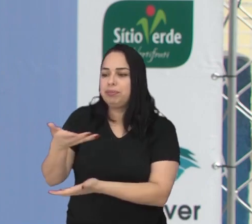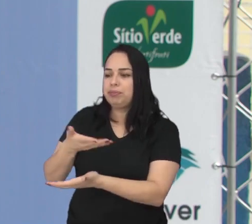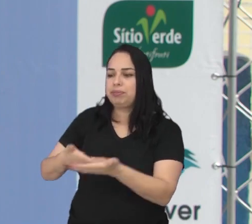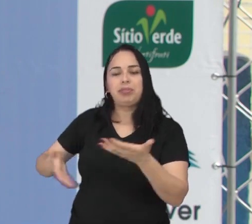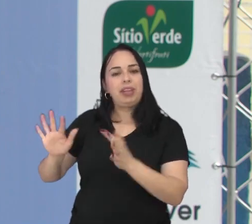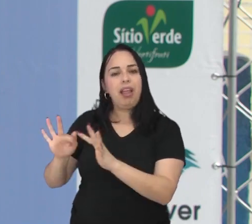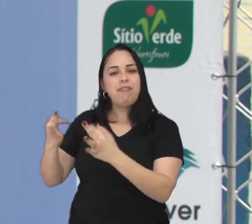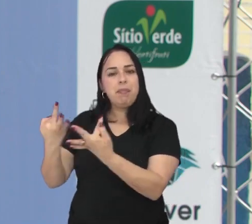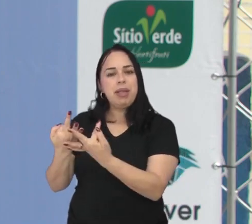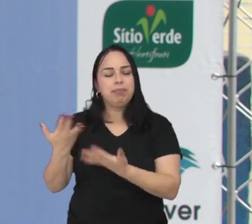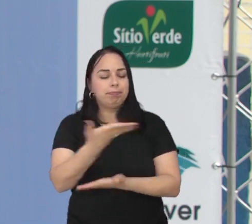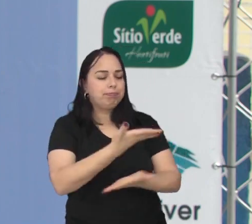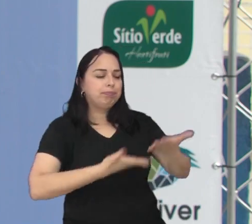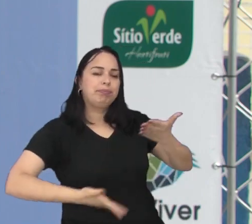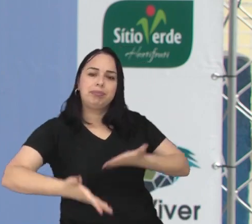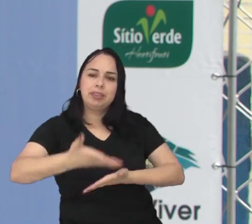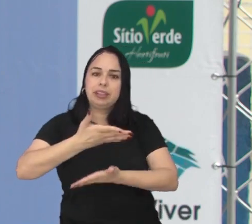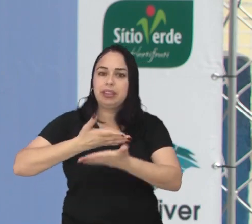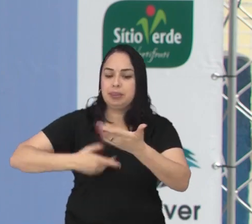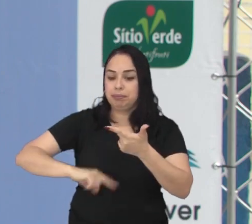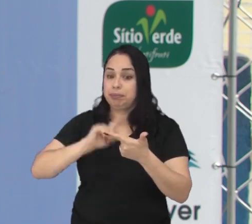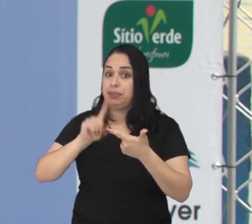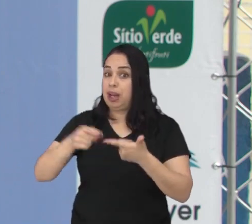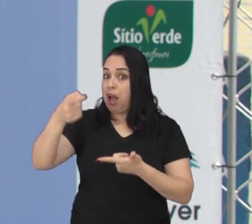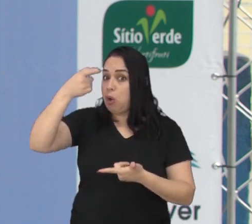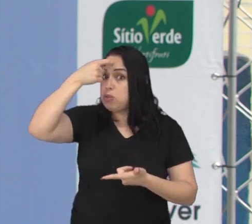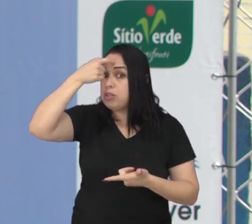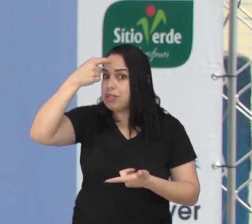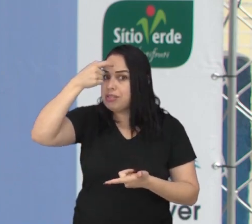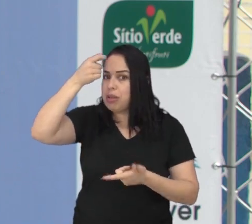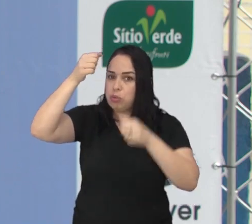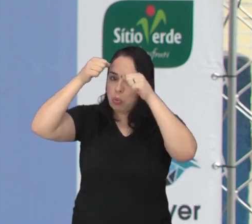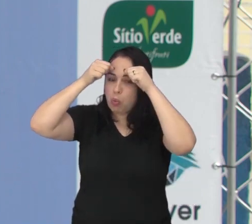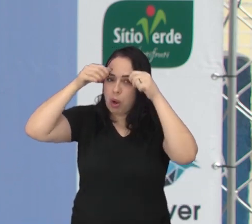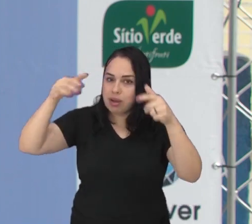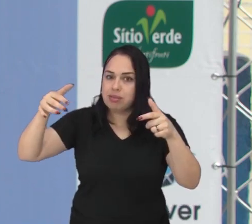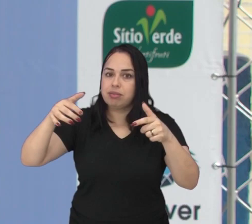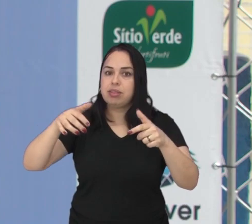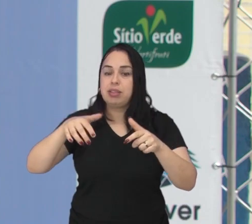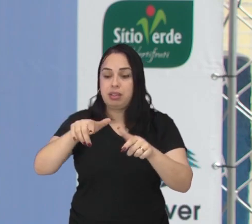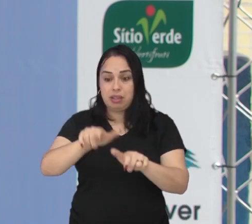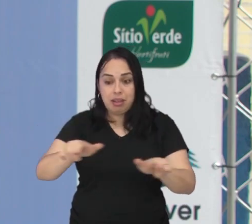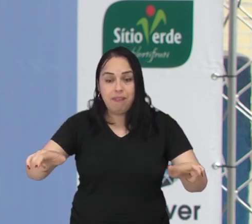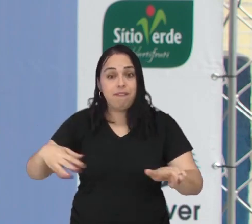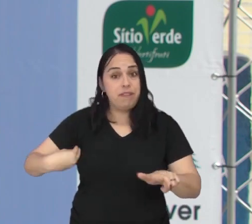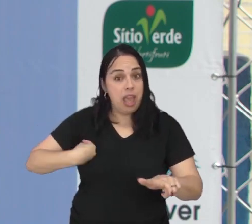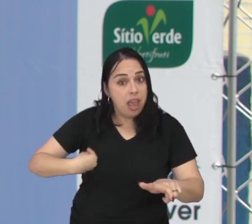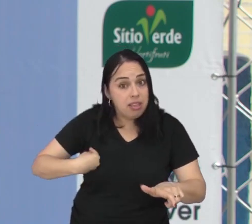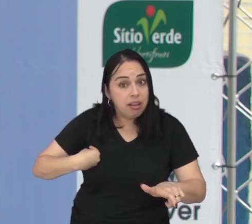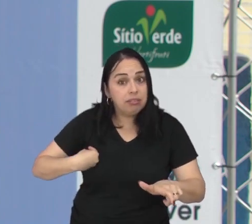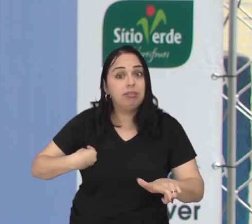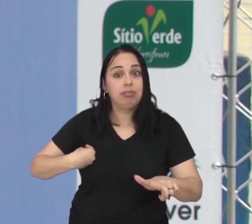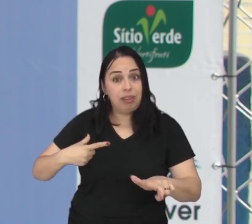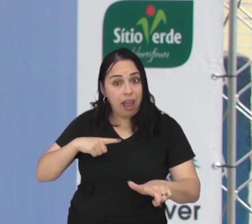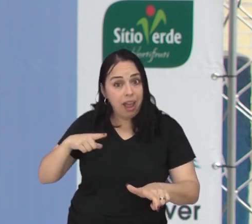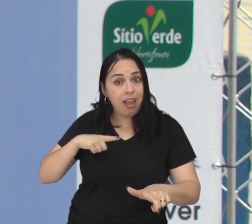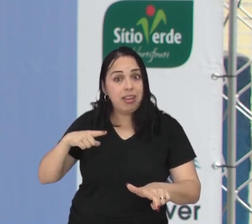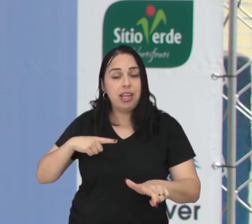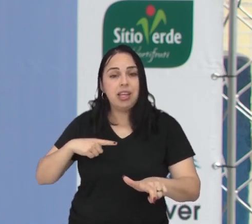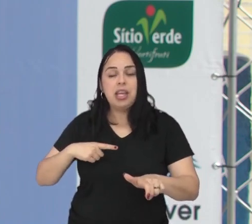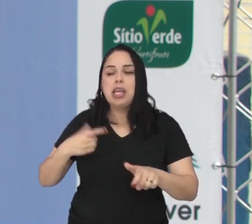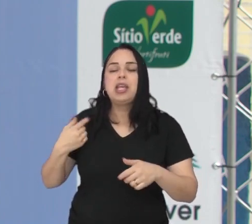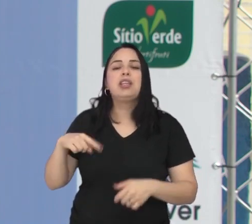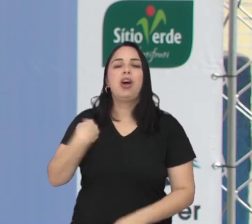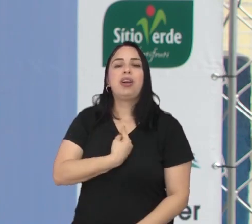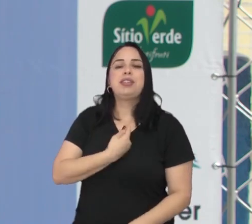evento é a confraternização das famílias, a conscientização do autismo, né, que os autistas existem,